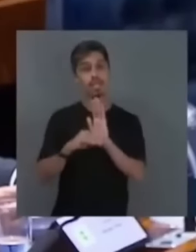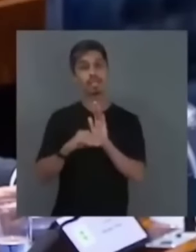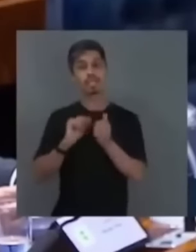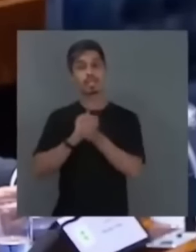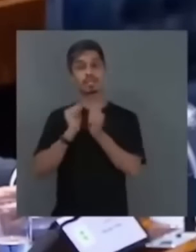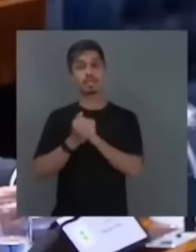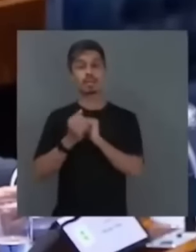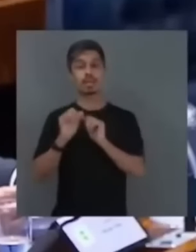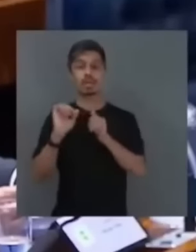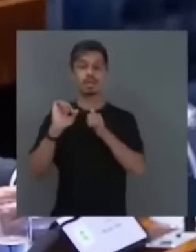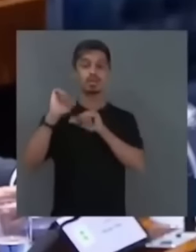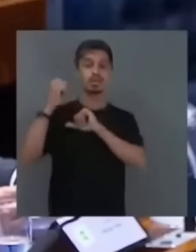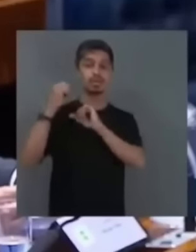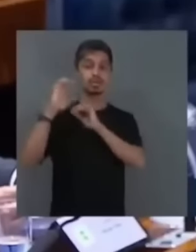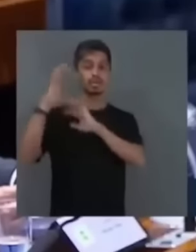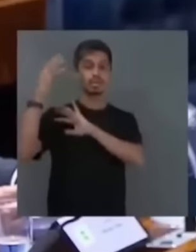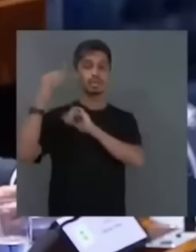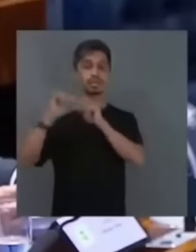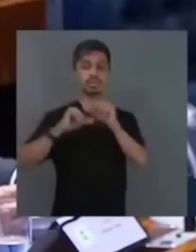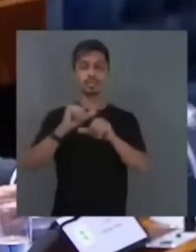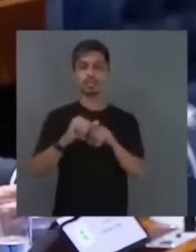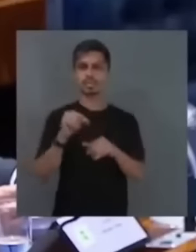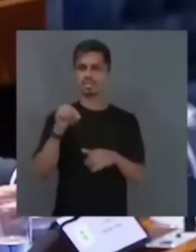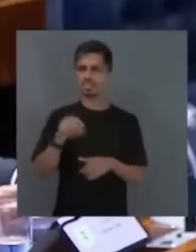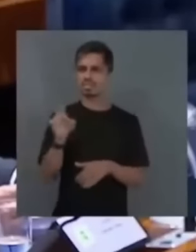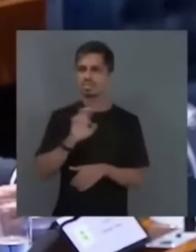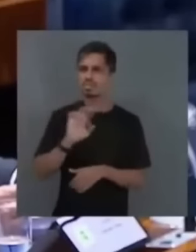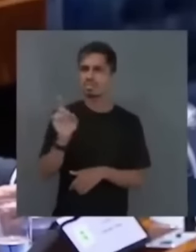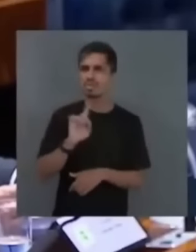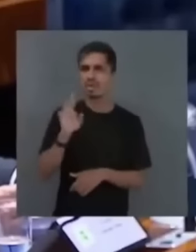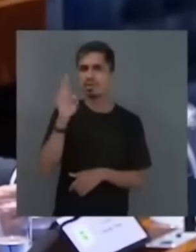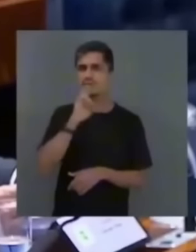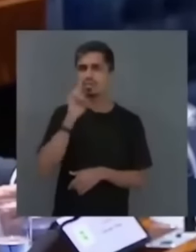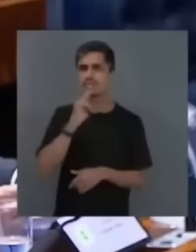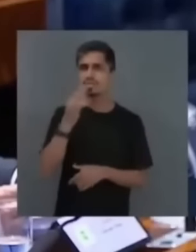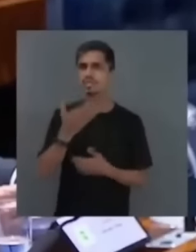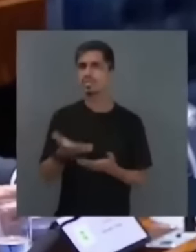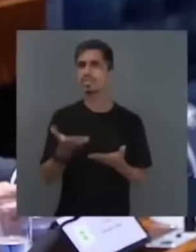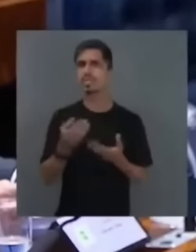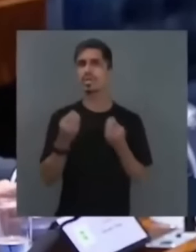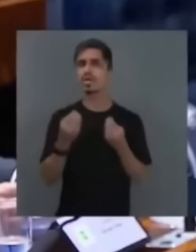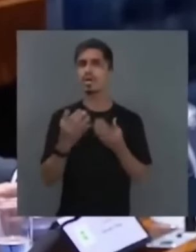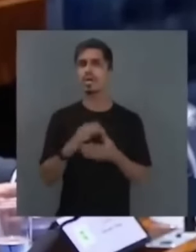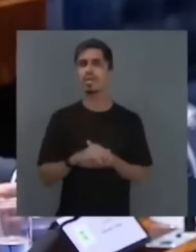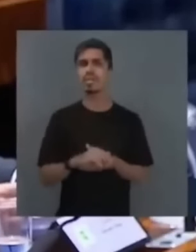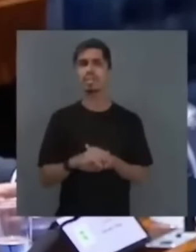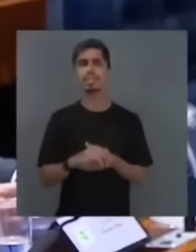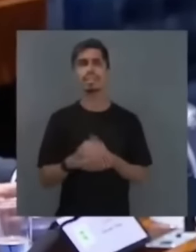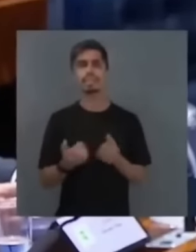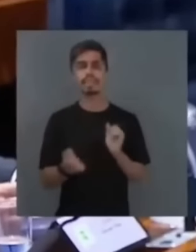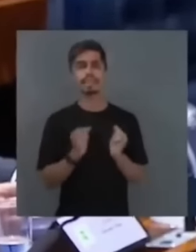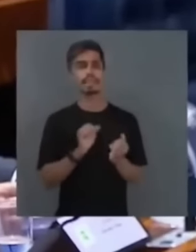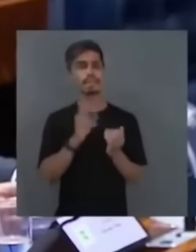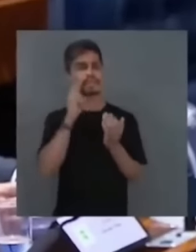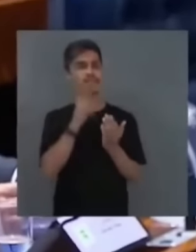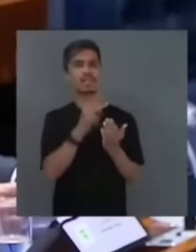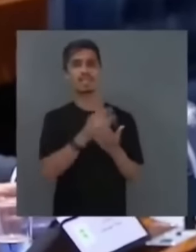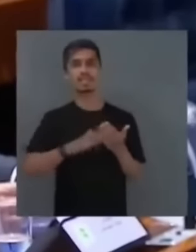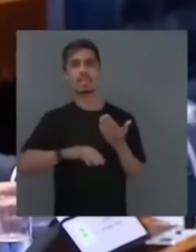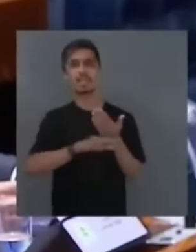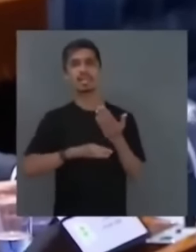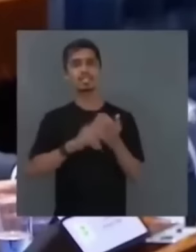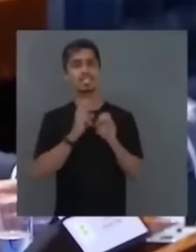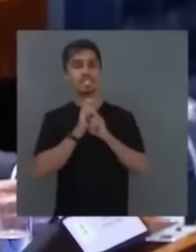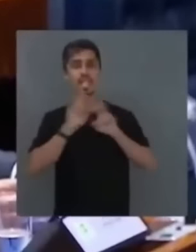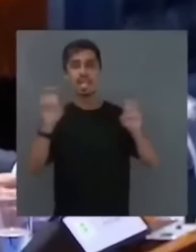clima. Não é urgente um tema sobre como esse, presidente? Diante da realidade que grita, diante